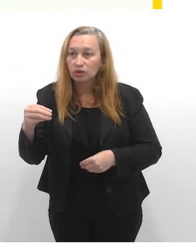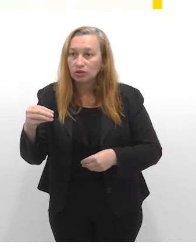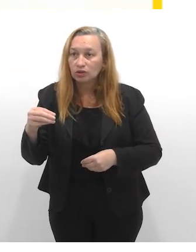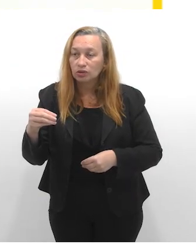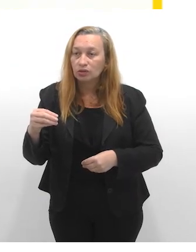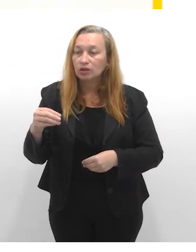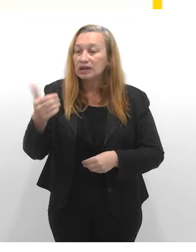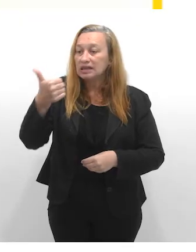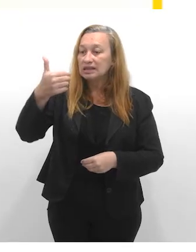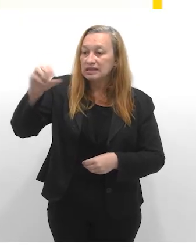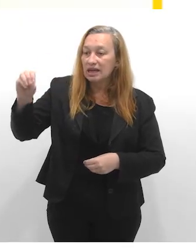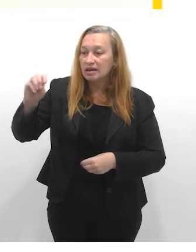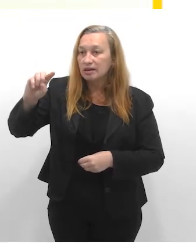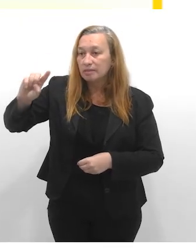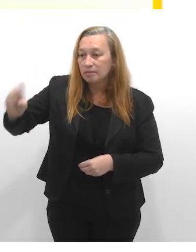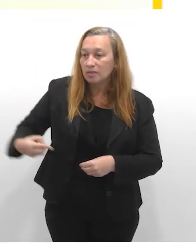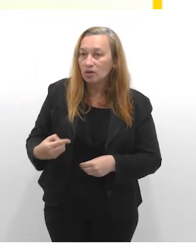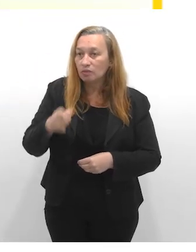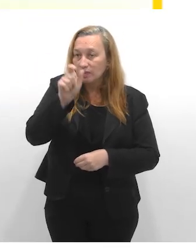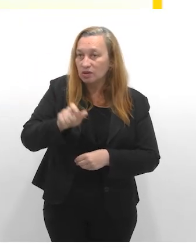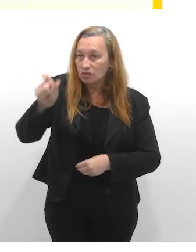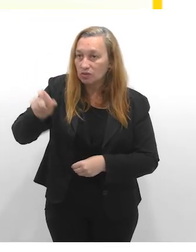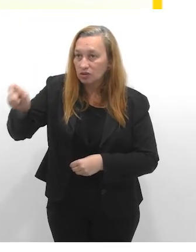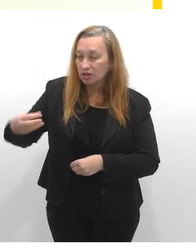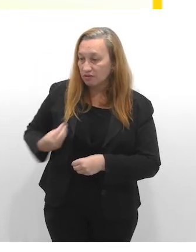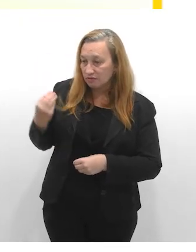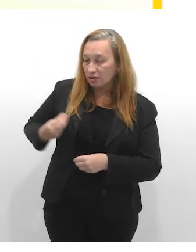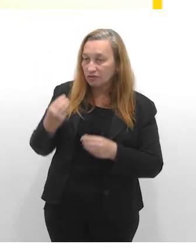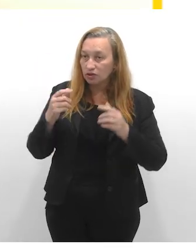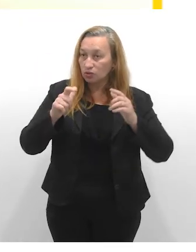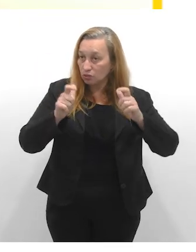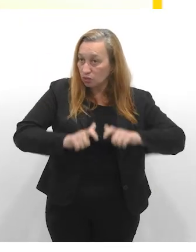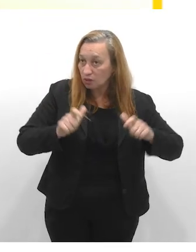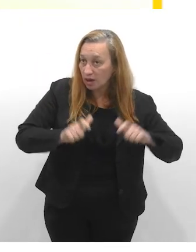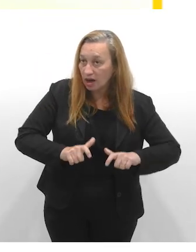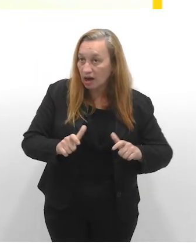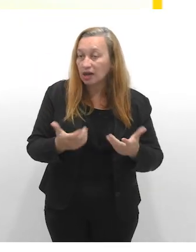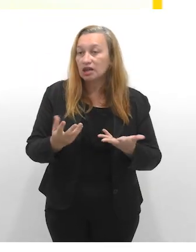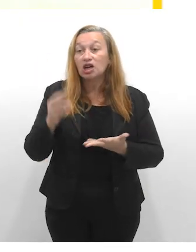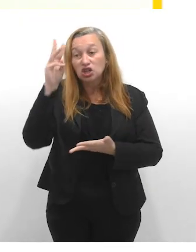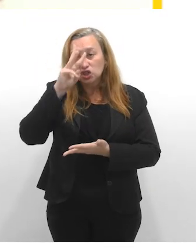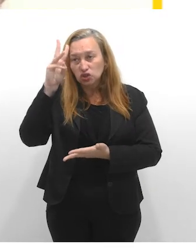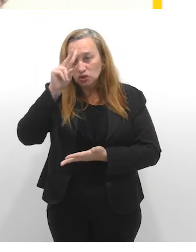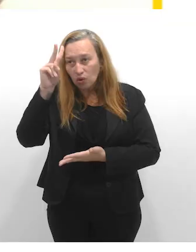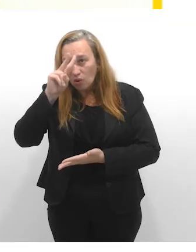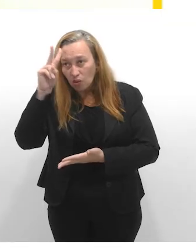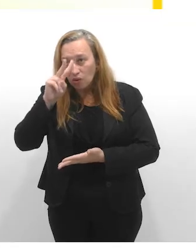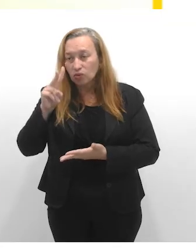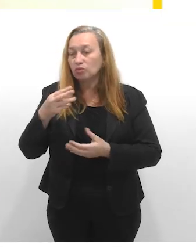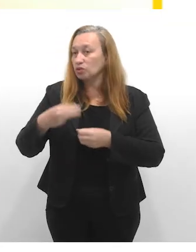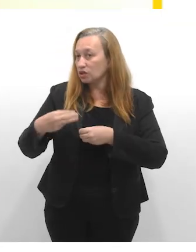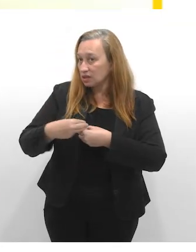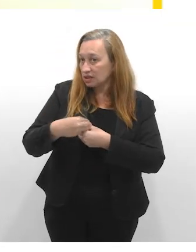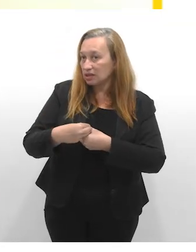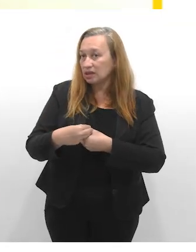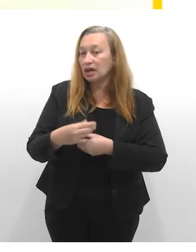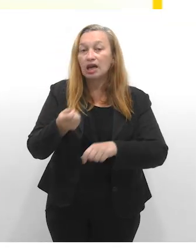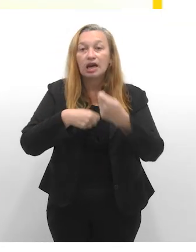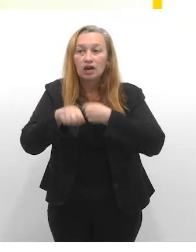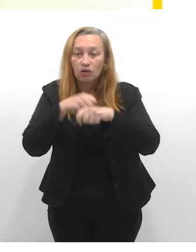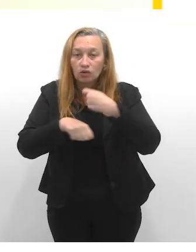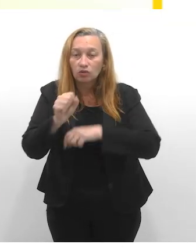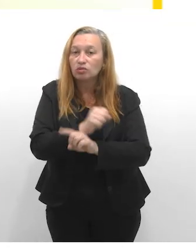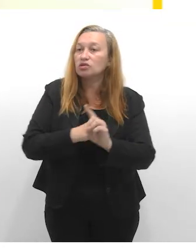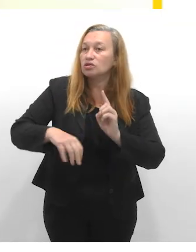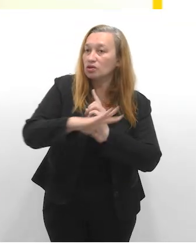por 100 mil habitantes. É uma realidade que você entende, né, de Sim. municípios que são historicamente colocados na